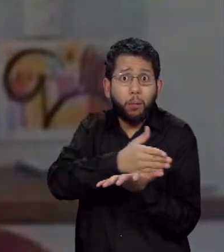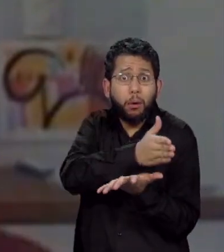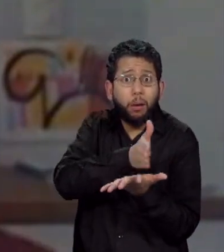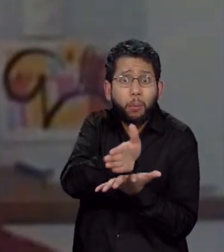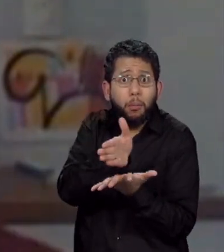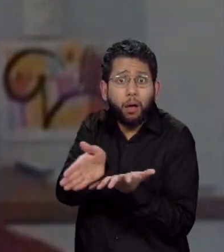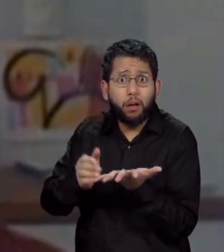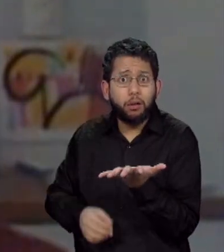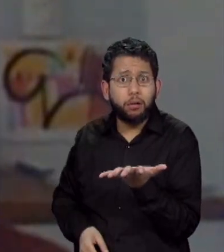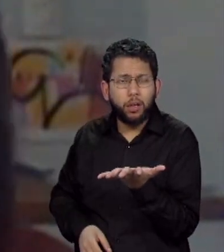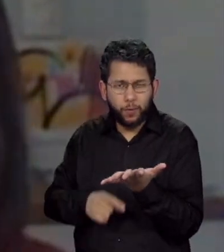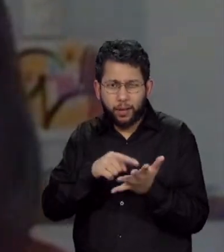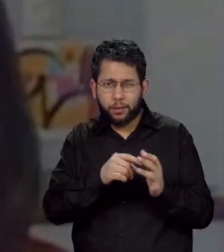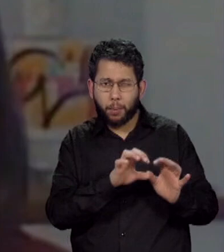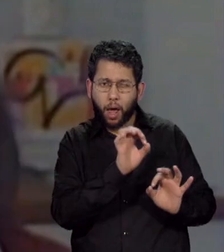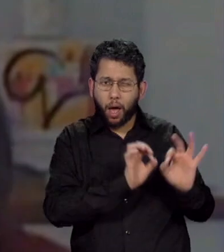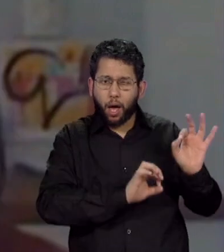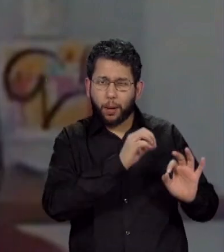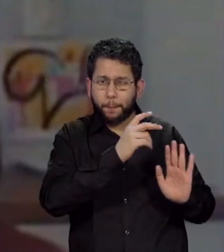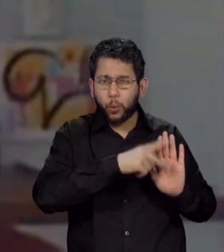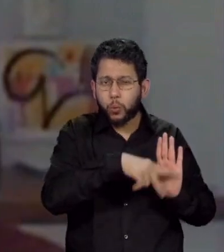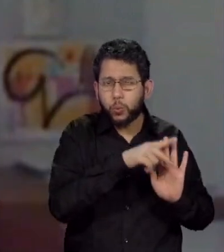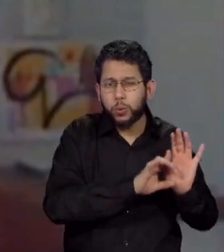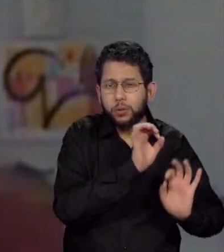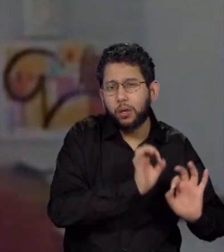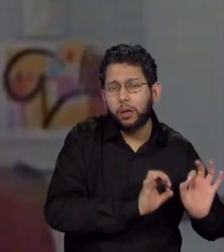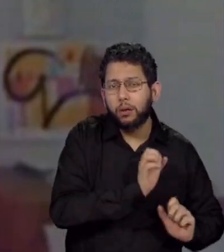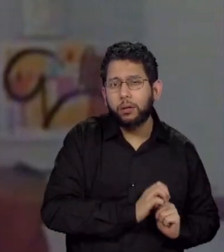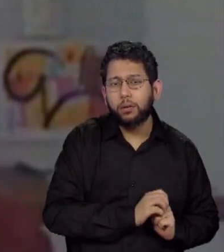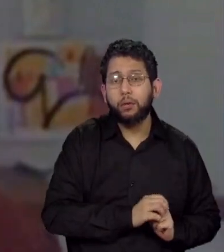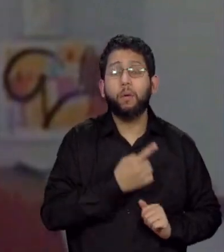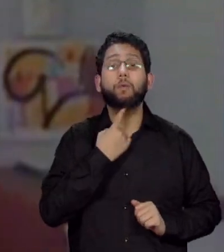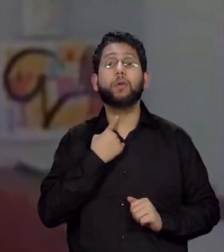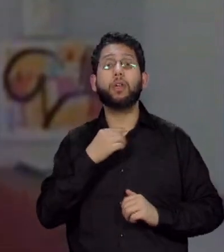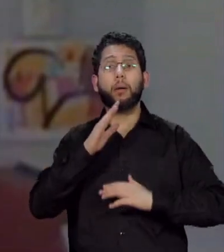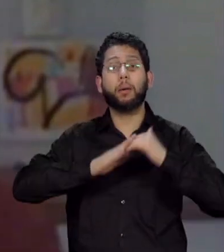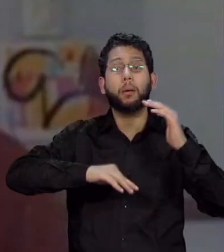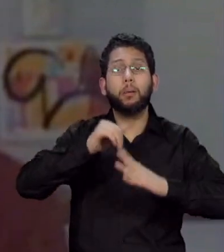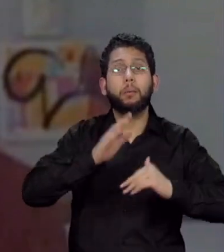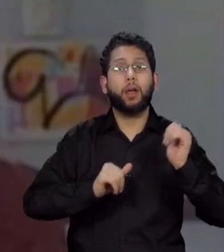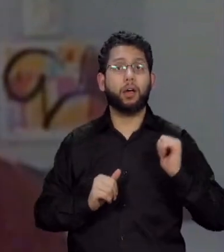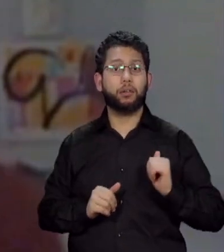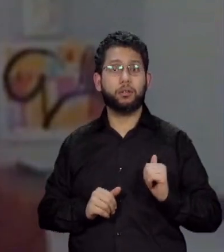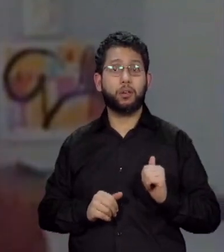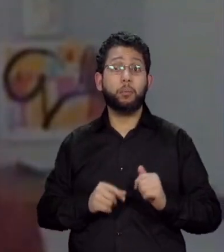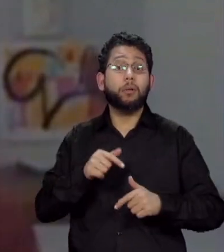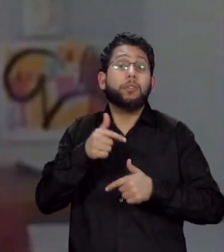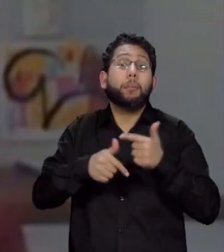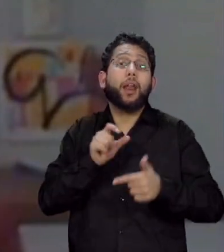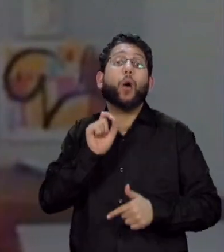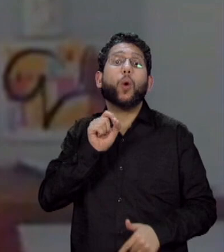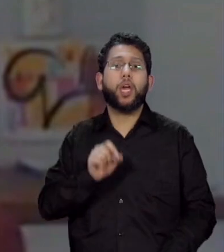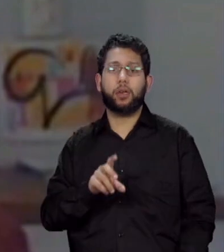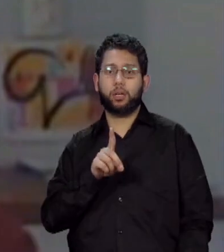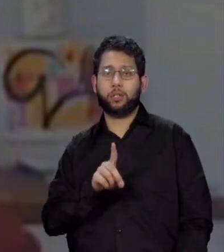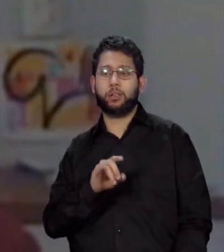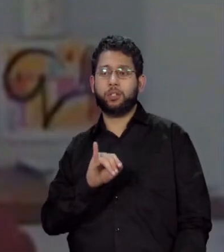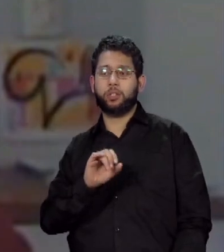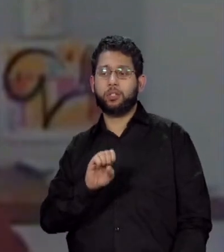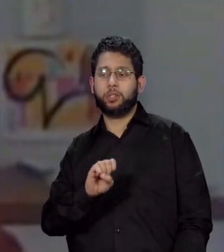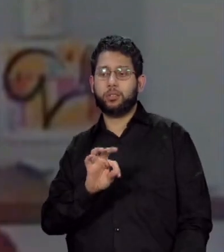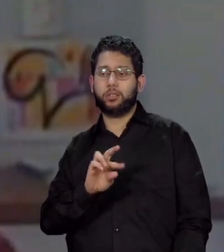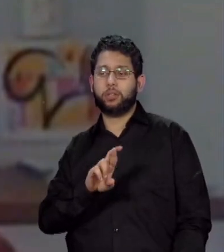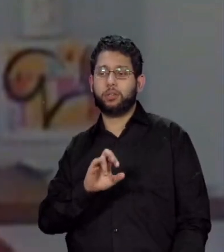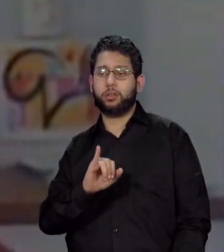produção audiovisual ou não, necessariamente. O universo é maior que esse, ele pode trabalhar com distribuição do audiovisual. A gente